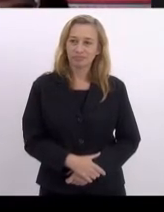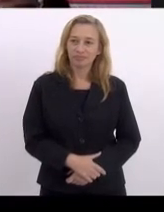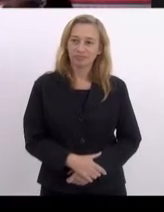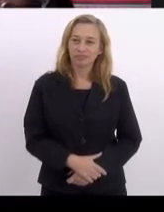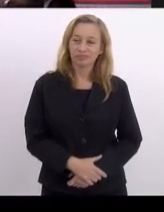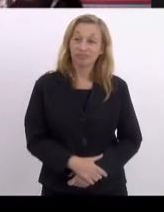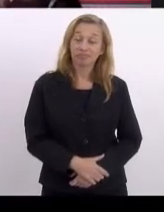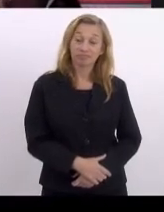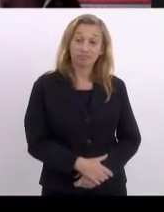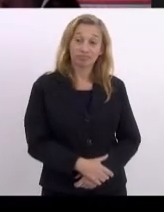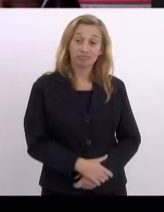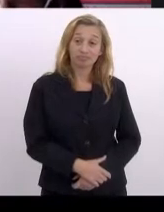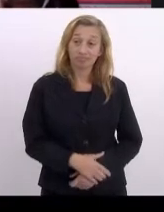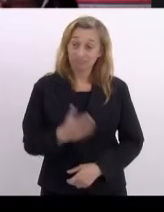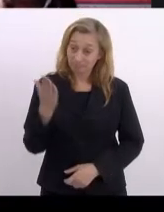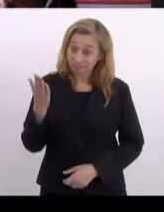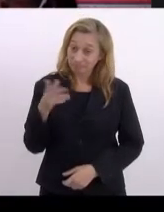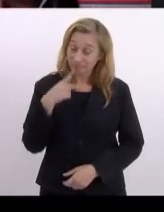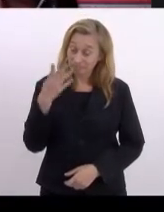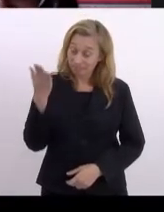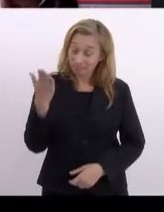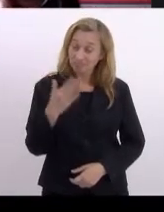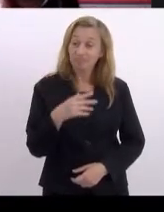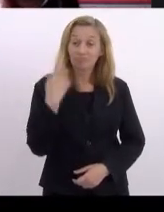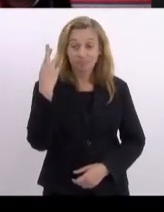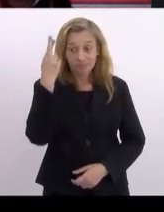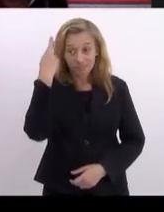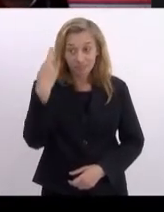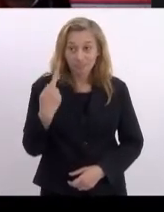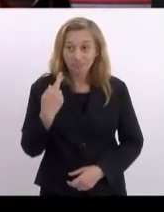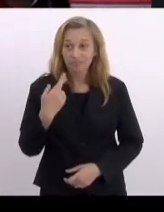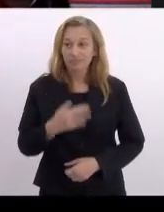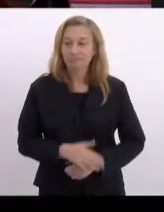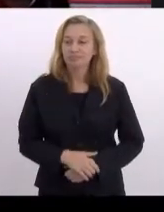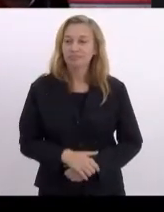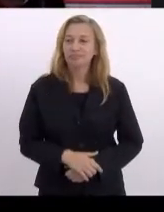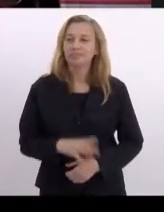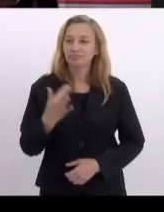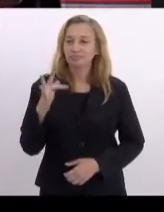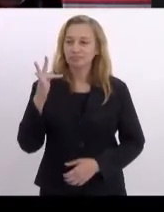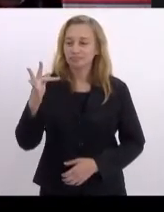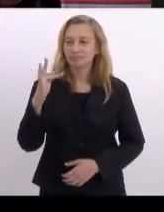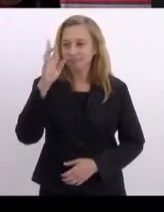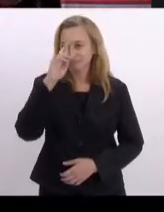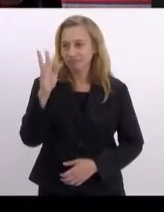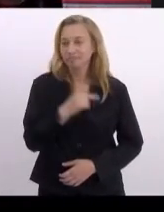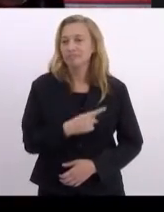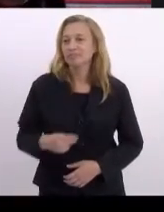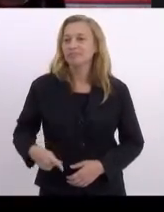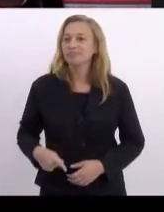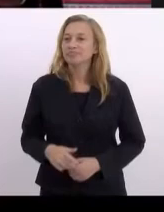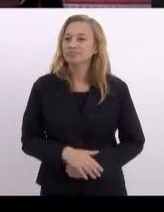Deputada Renata, uma parte, concedida uma parte. Bom, só uma parte muito breve, senhora presidenta,